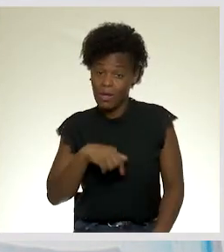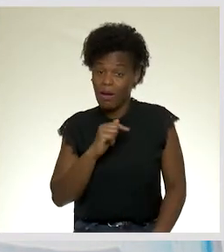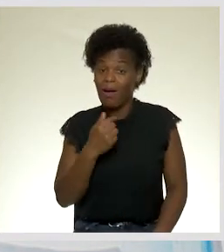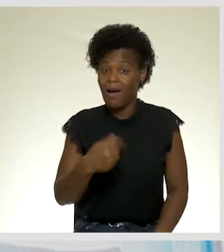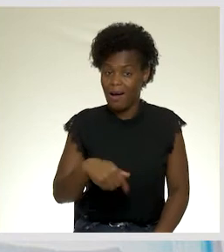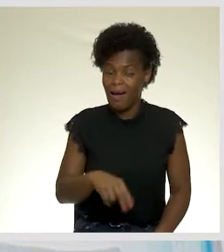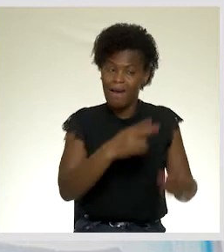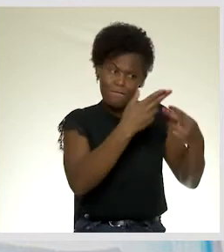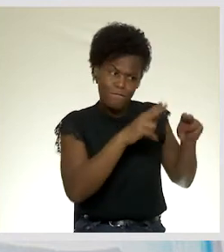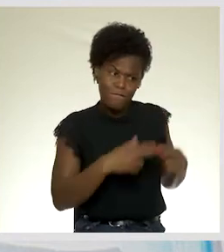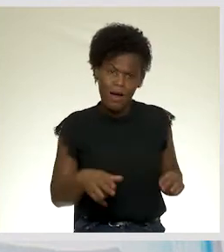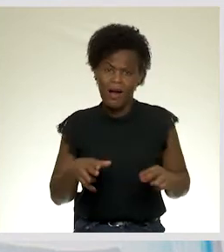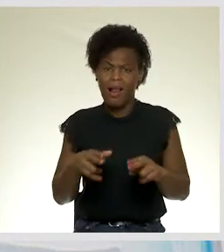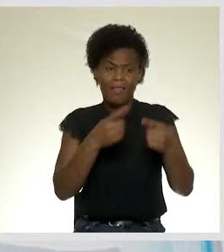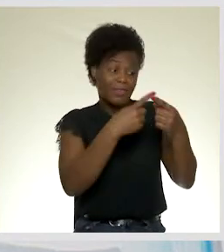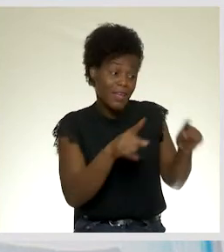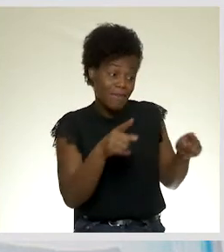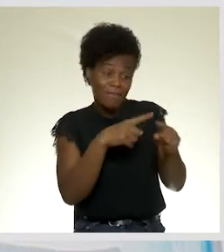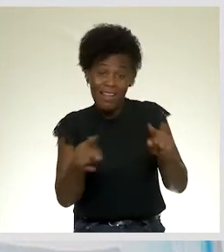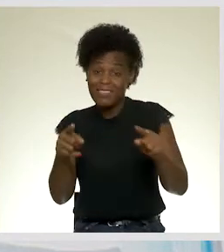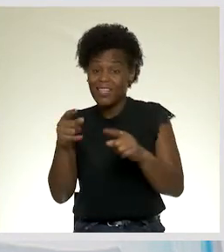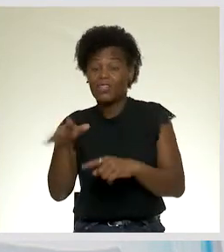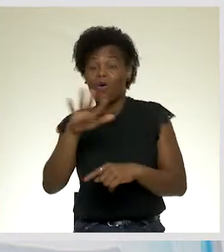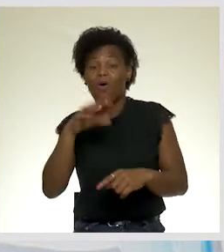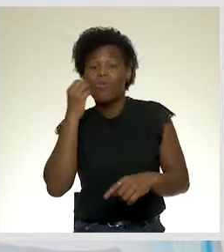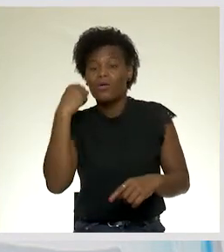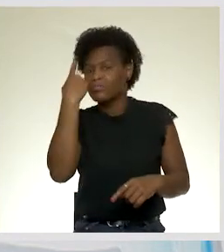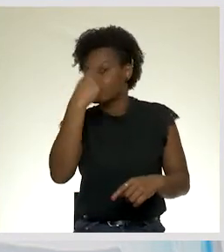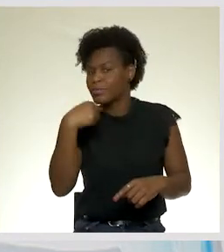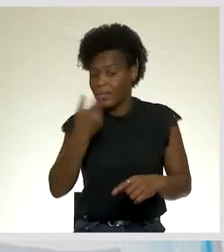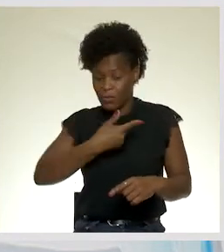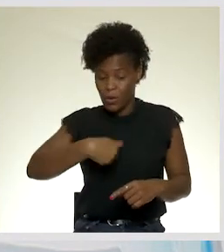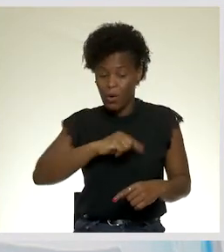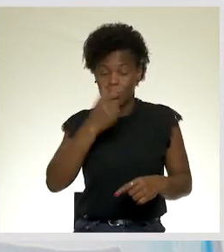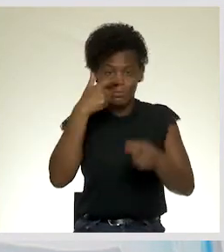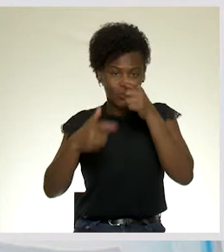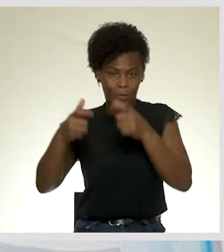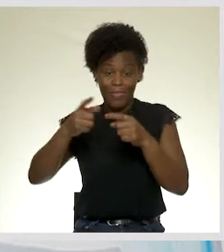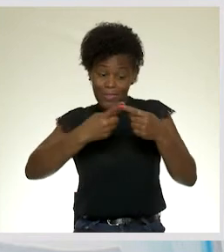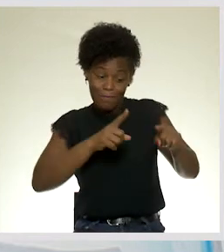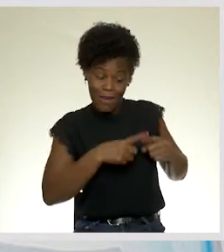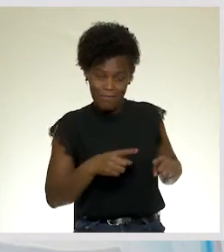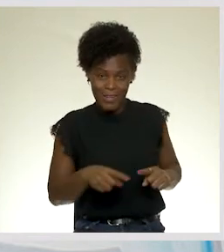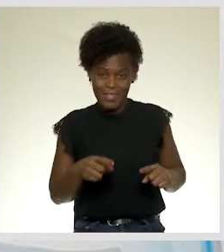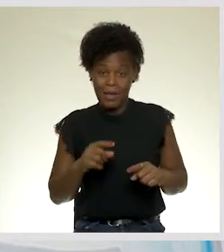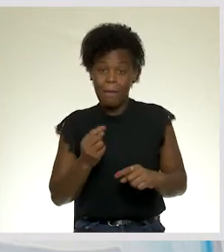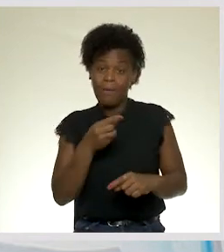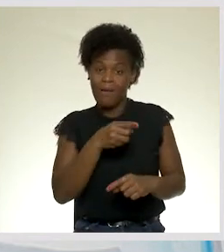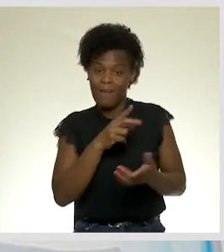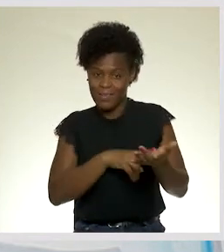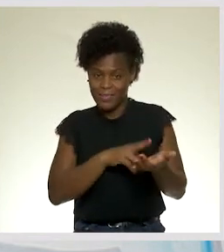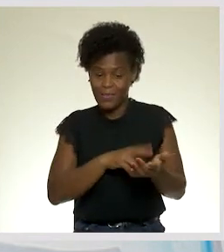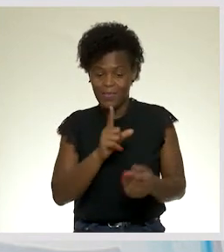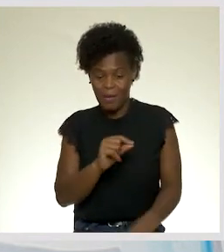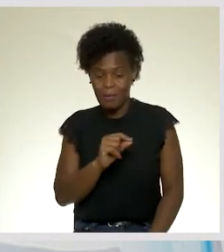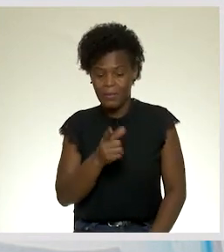temos uma vasta diferença de características entre próprios nós, os seres humanos. E é por essas razões